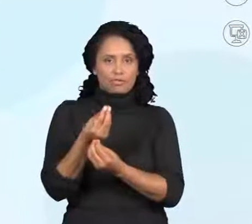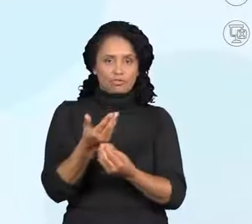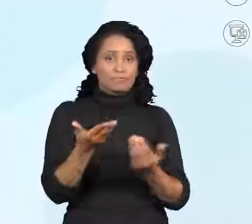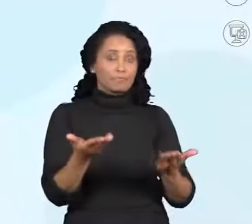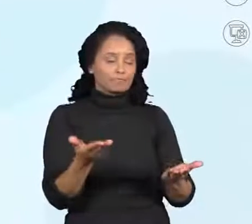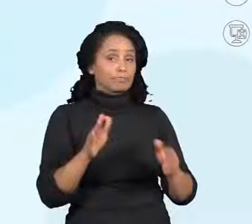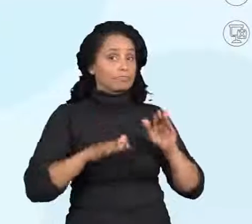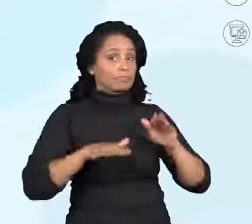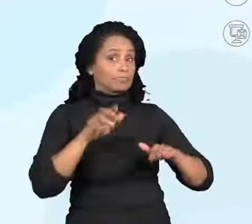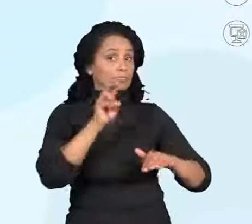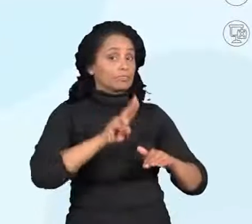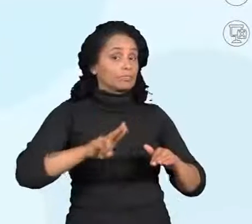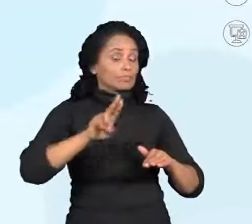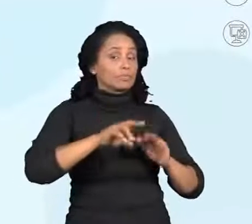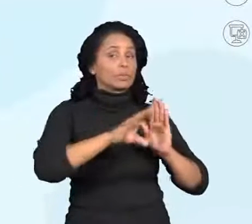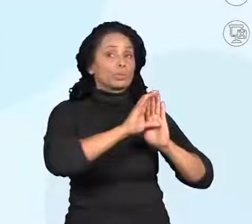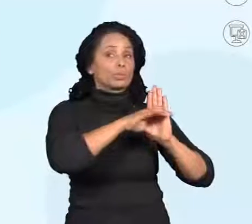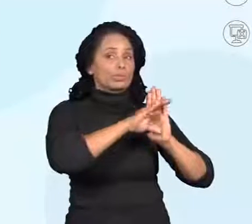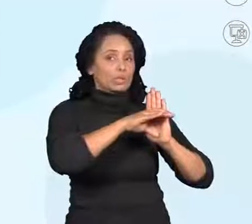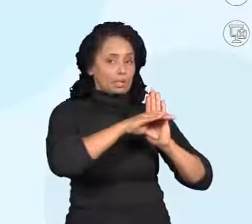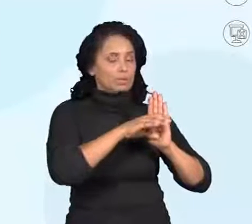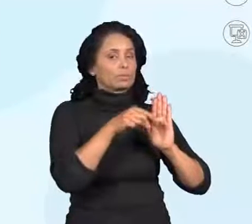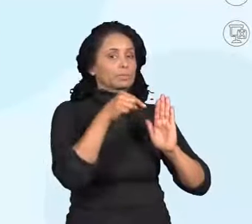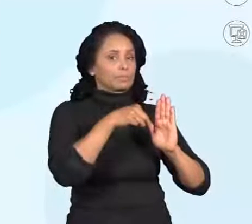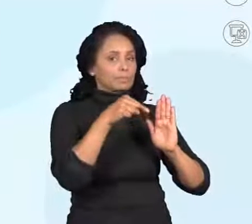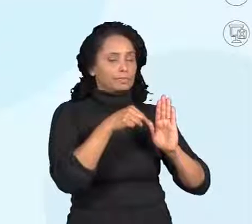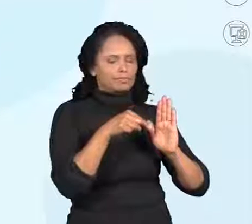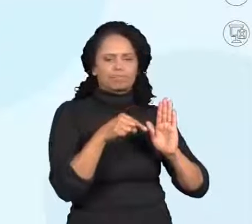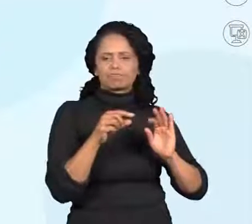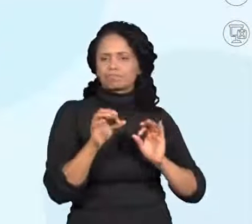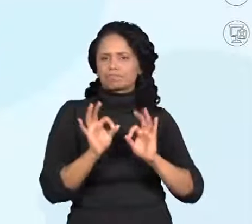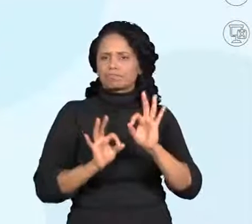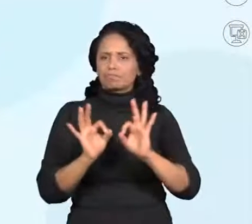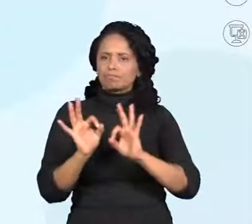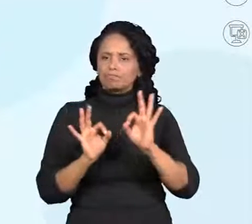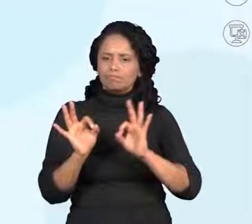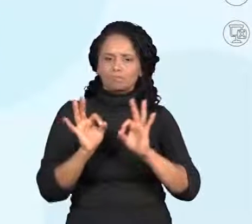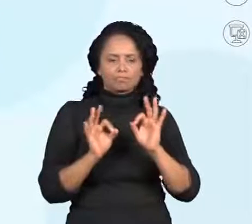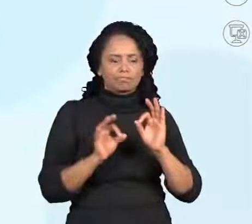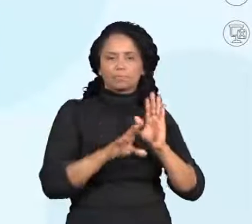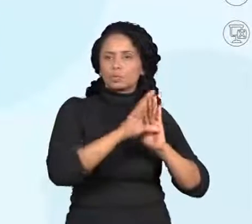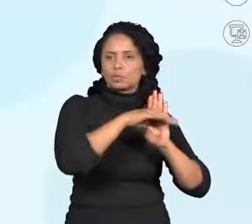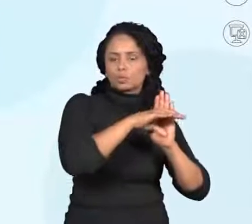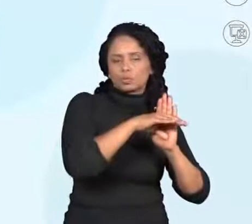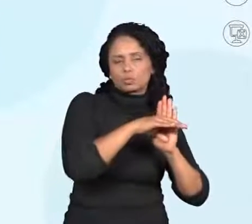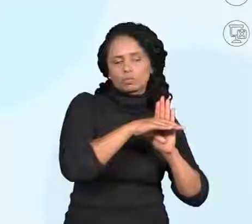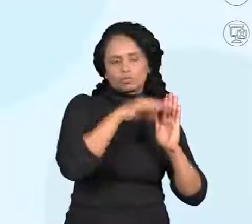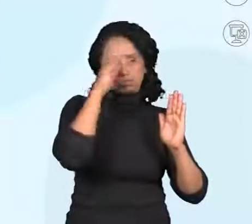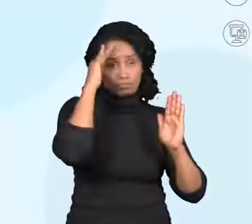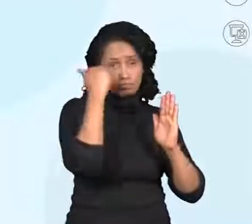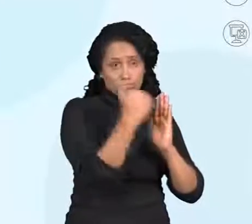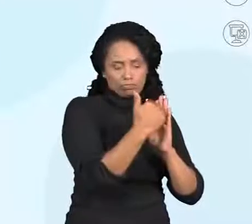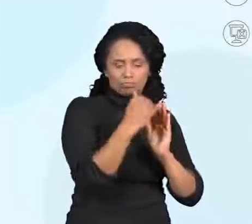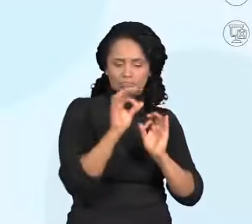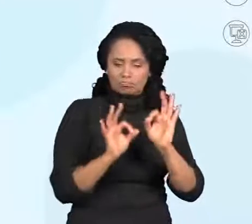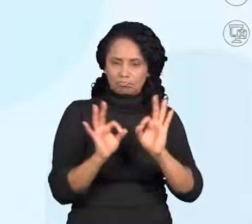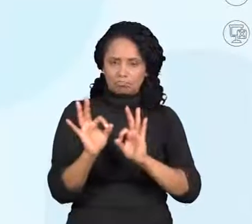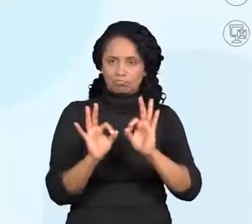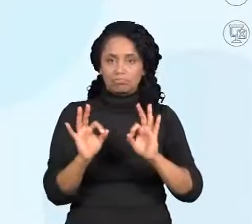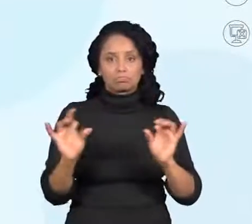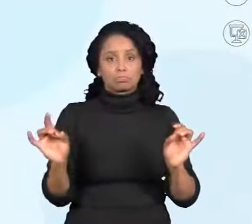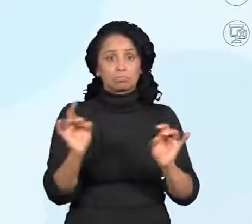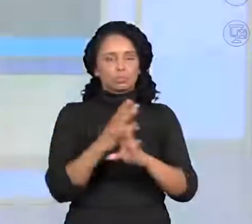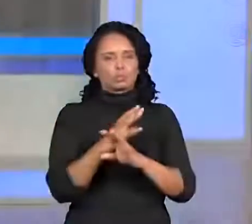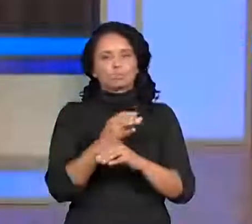usar mais um conceito também numa obra do que representar. Por exemplo, eu posso pintar um rosto de uma